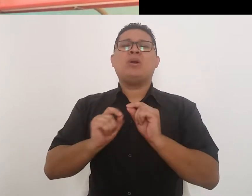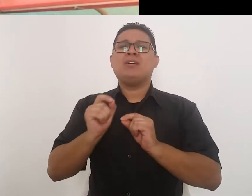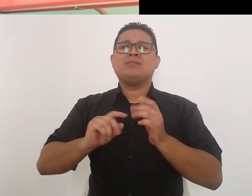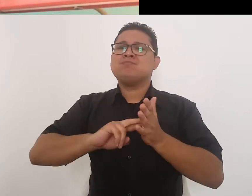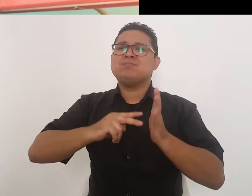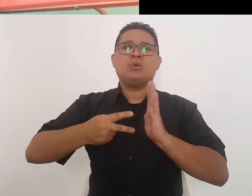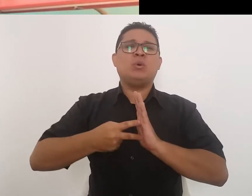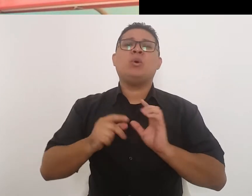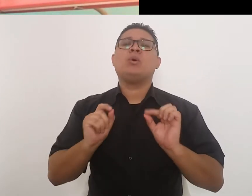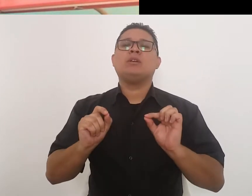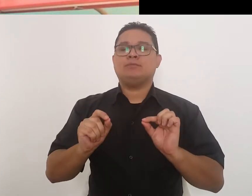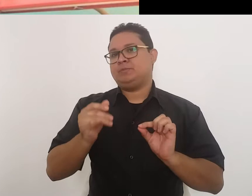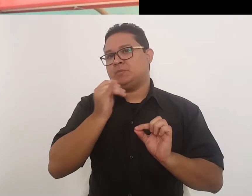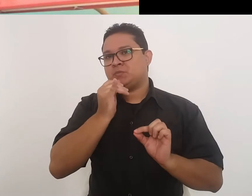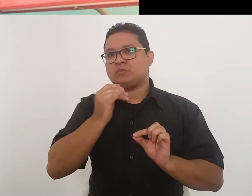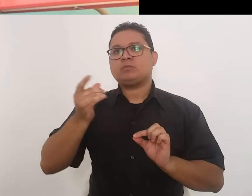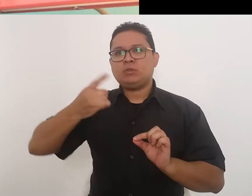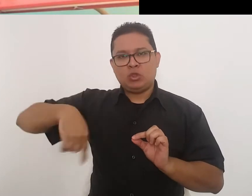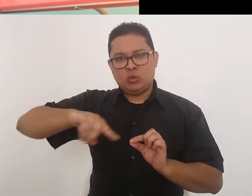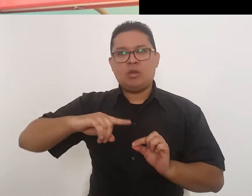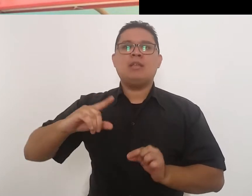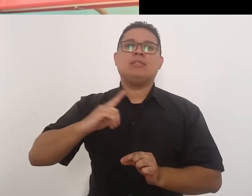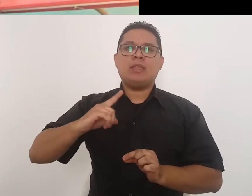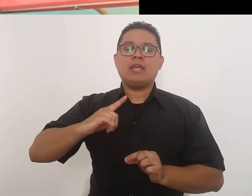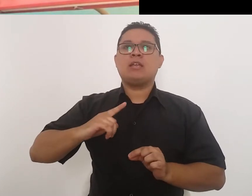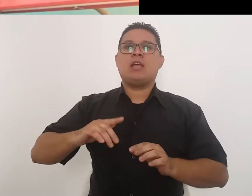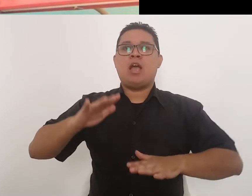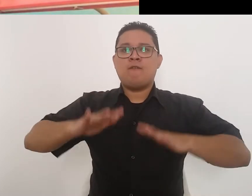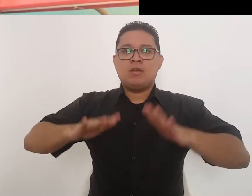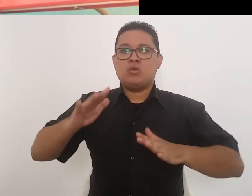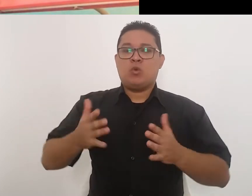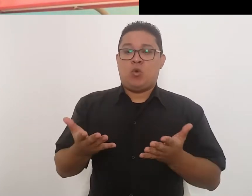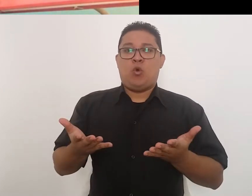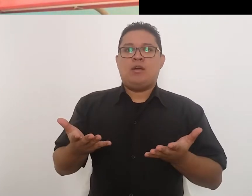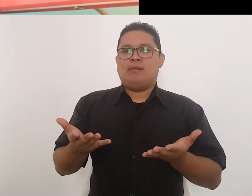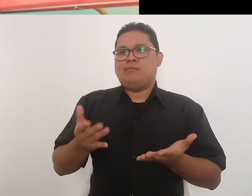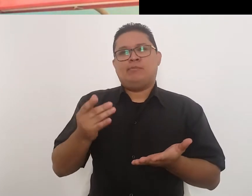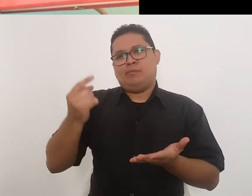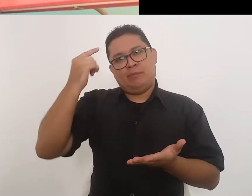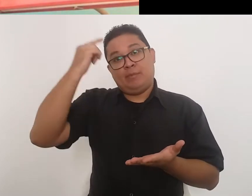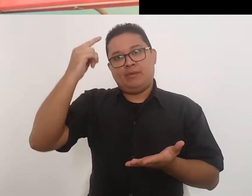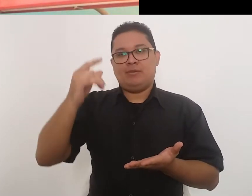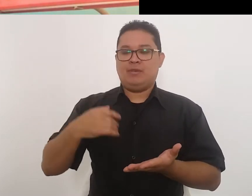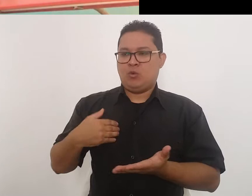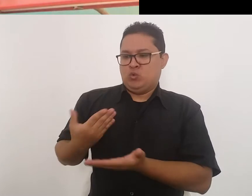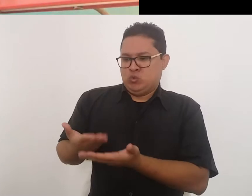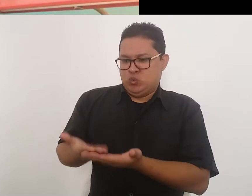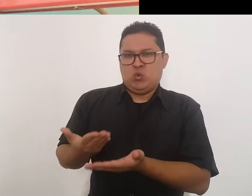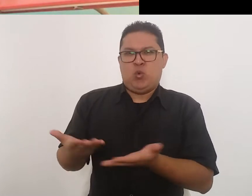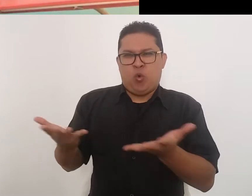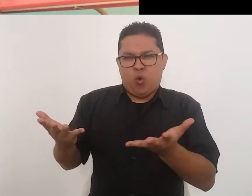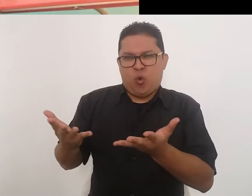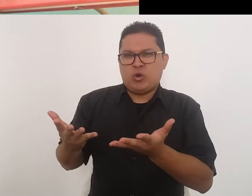nós trabalhamos com impulsos, com picos, né? Então tem um dia em que eu paro, sento, estudo por 4